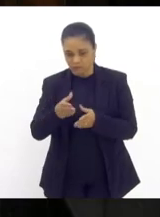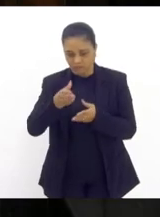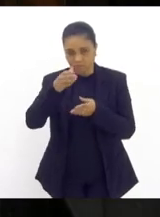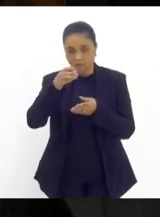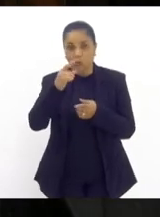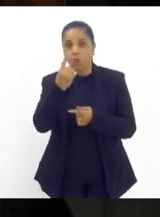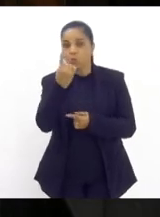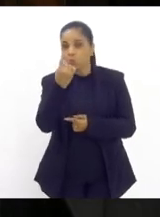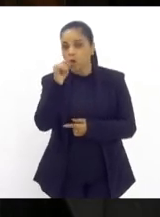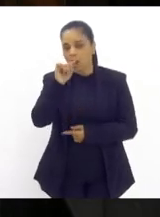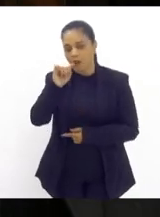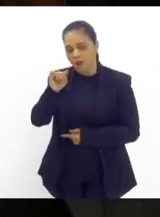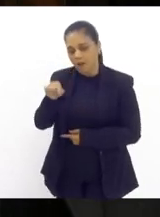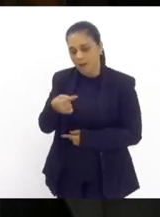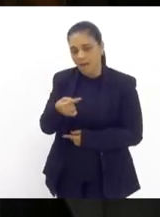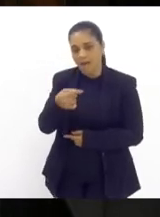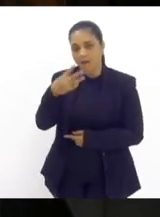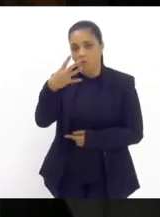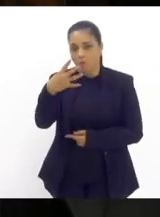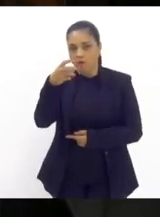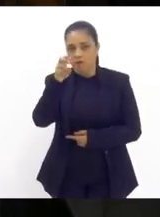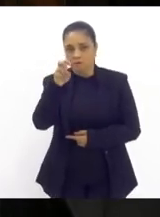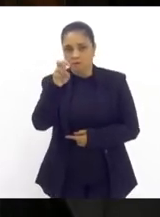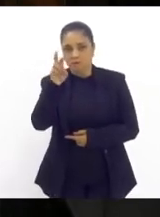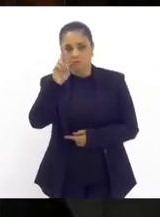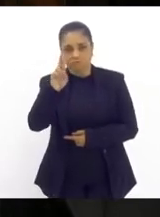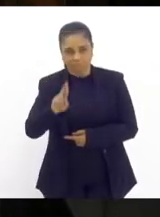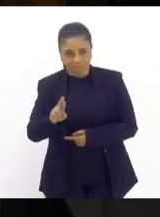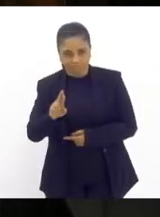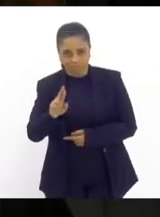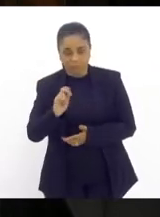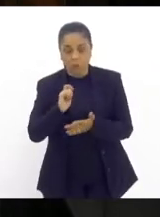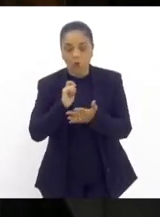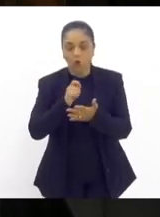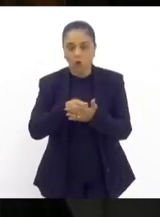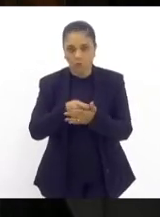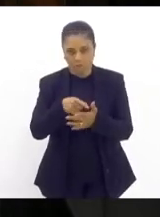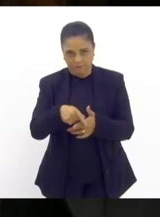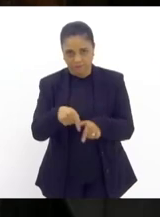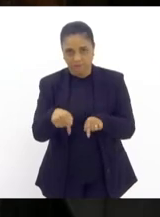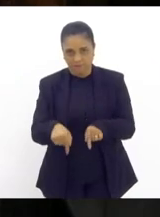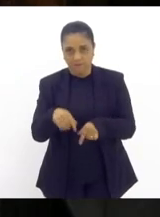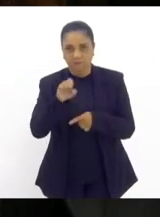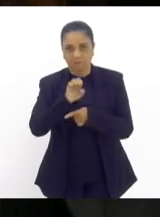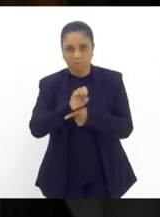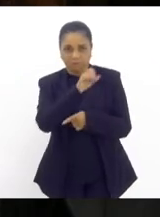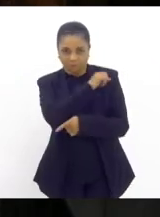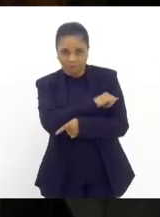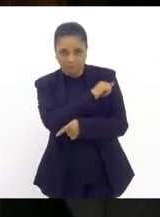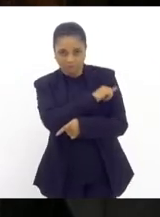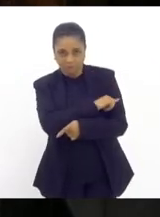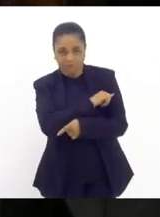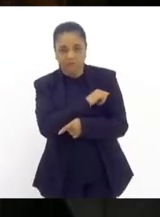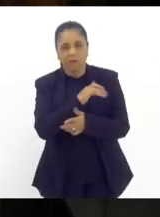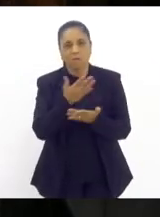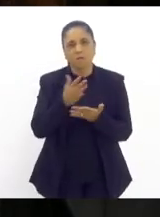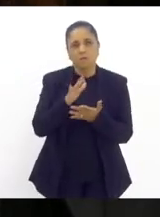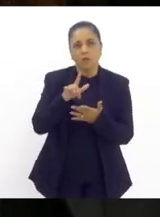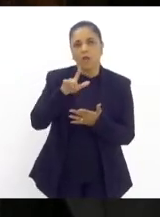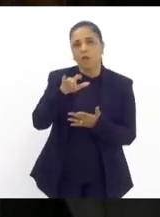real e 45 centavos o que isso em média vai dar uma alíquota